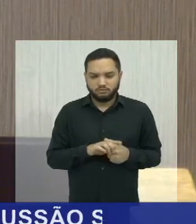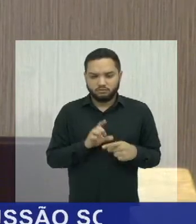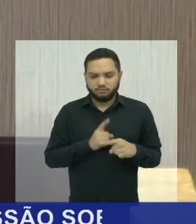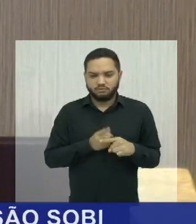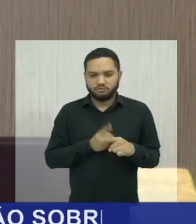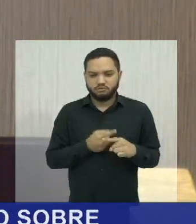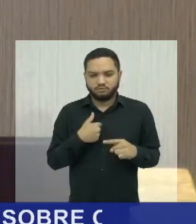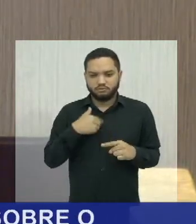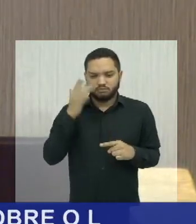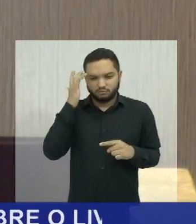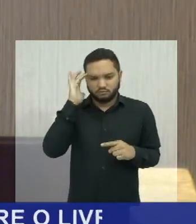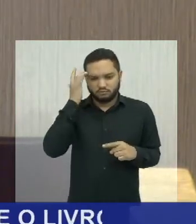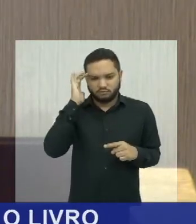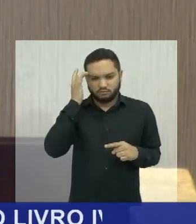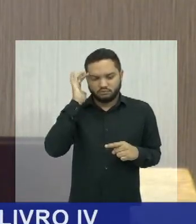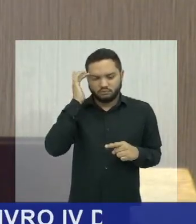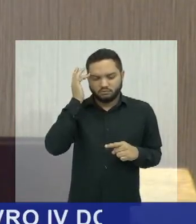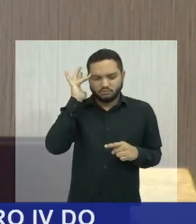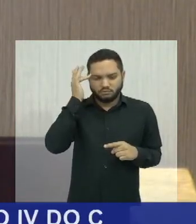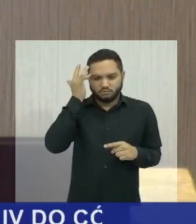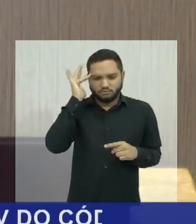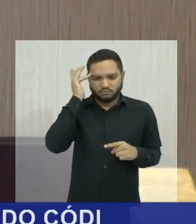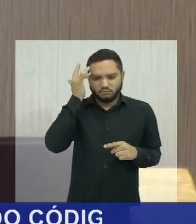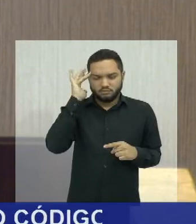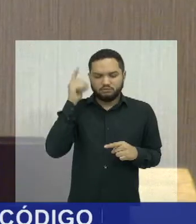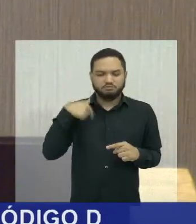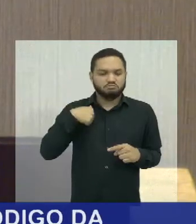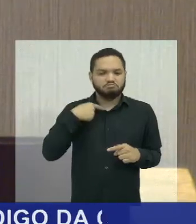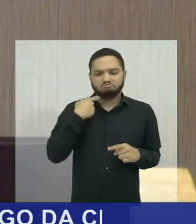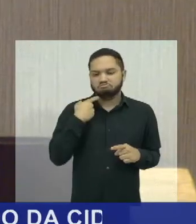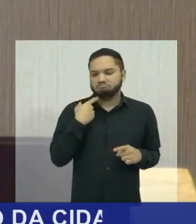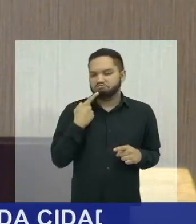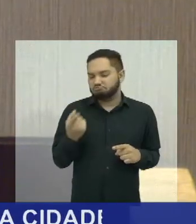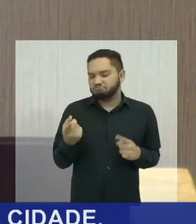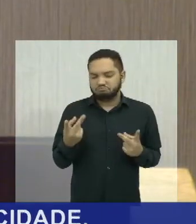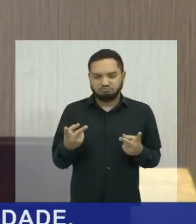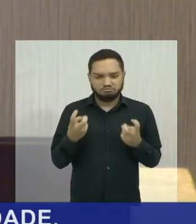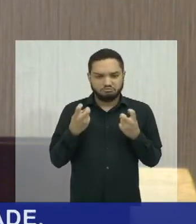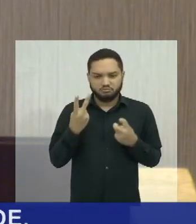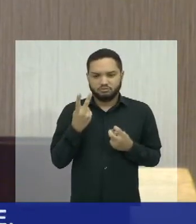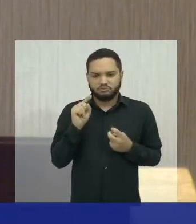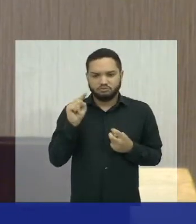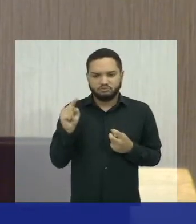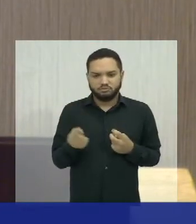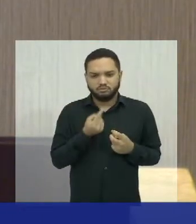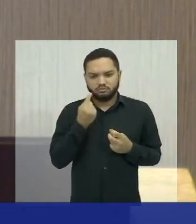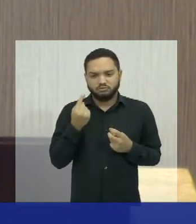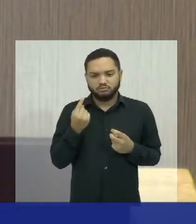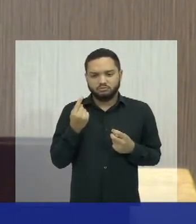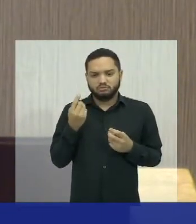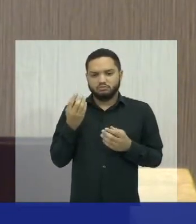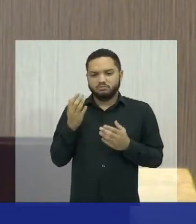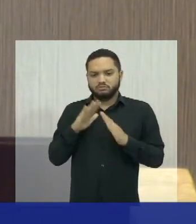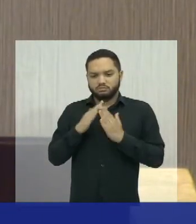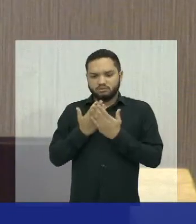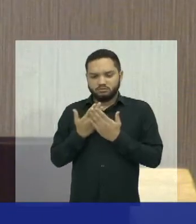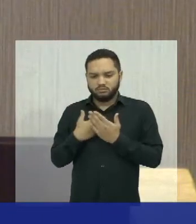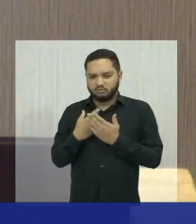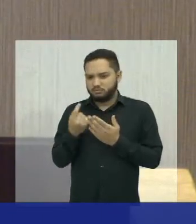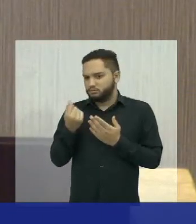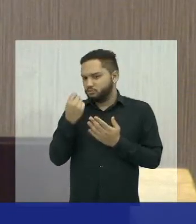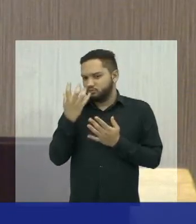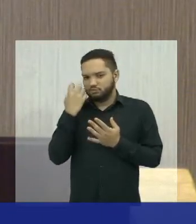acho que nem nos meus melhores sonhos eu não consigo perceber assim 2 milhões na conta da escolinha Luiz de